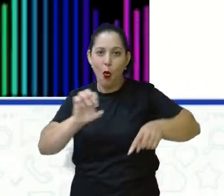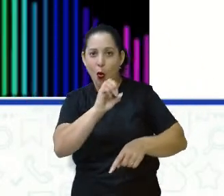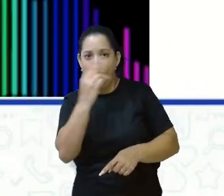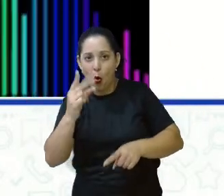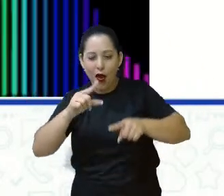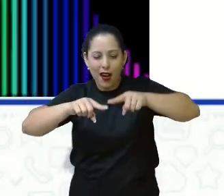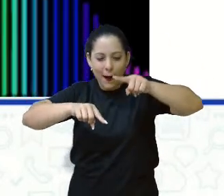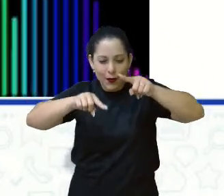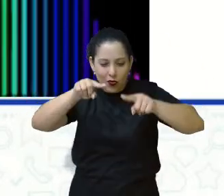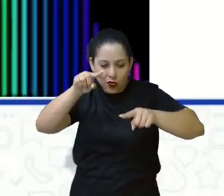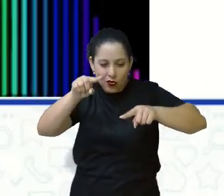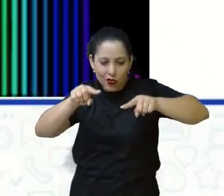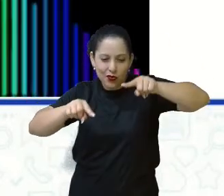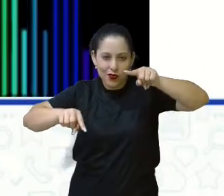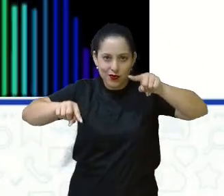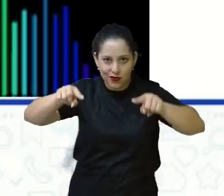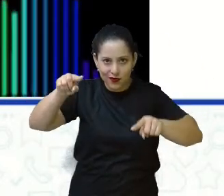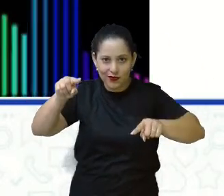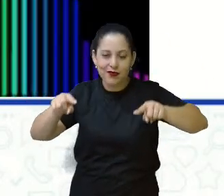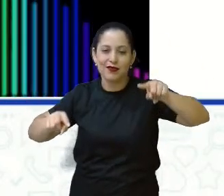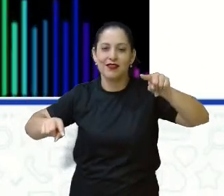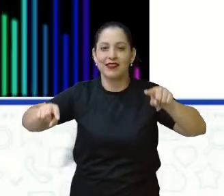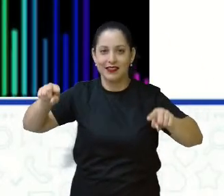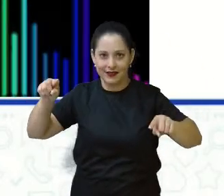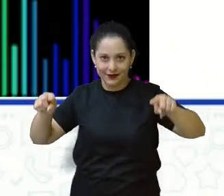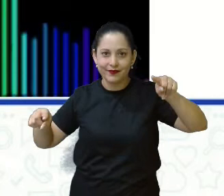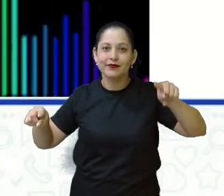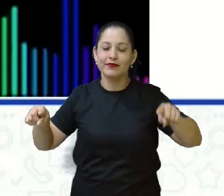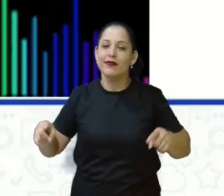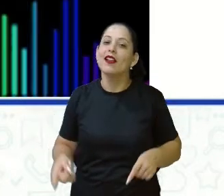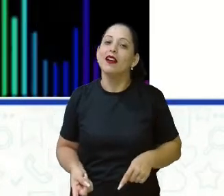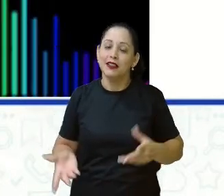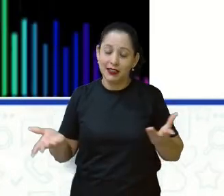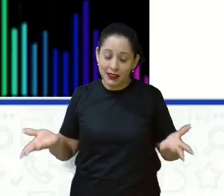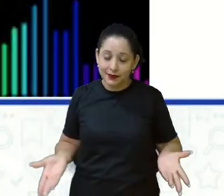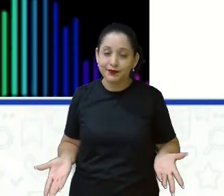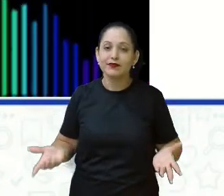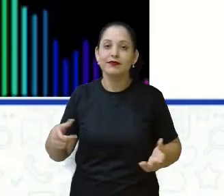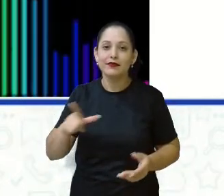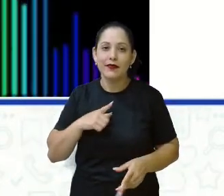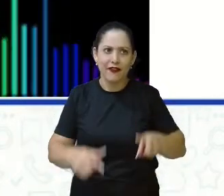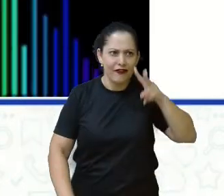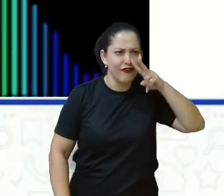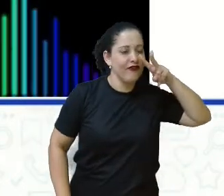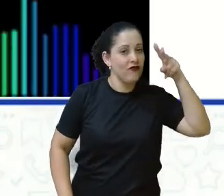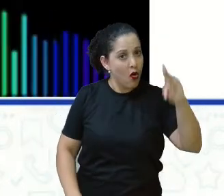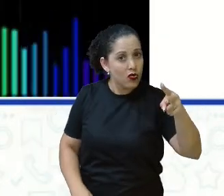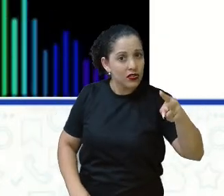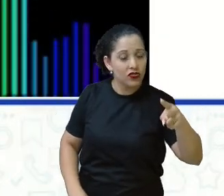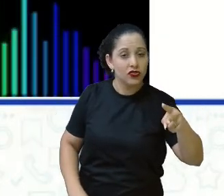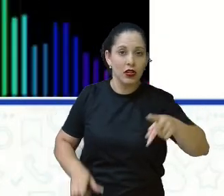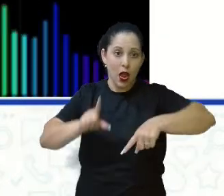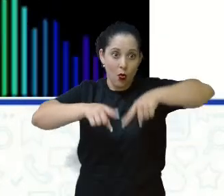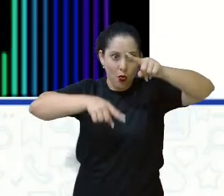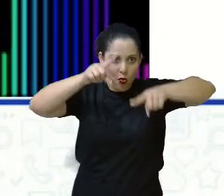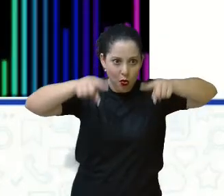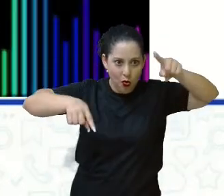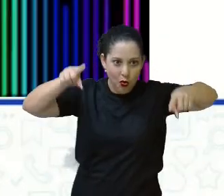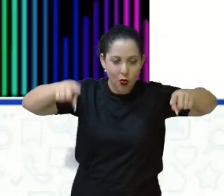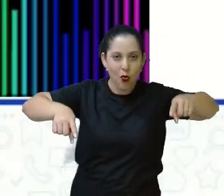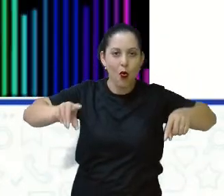Então, ondas mais amplas geram sons mais fortes e ondas menores, né,